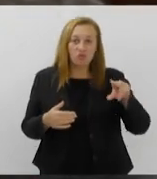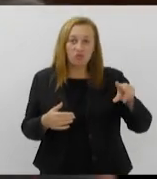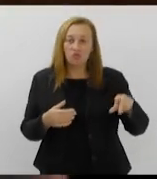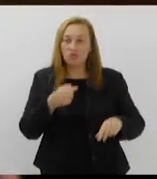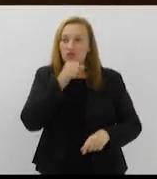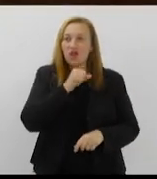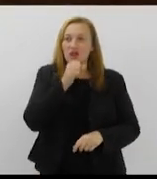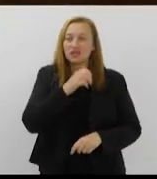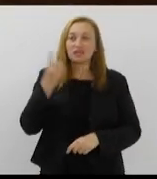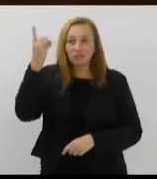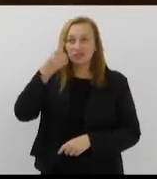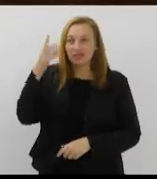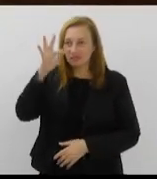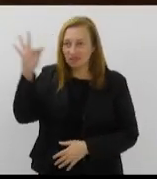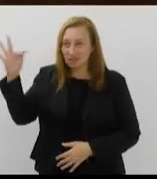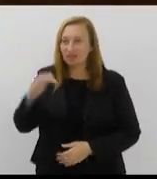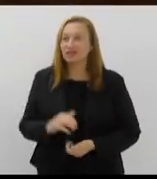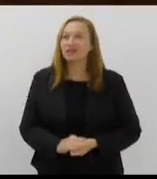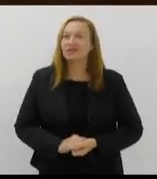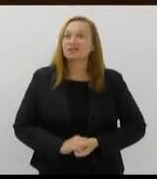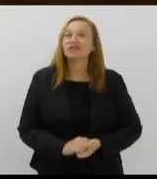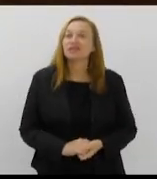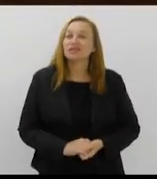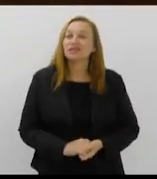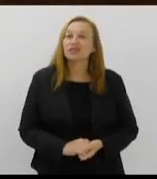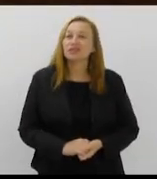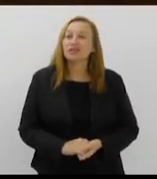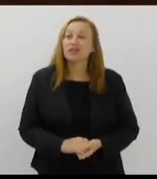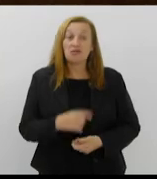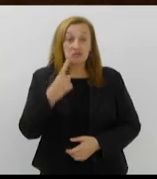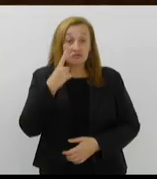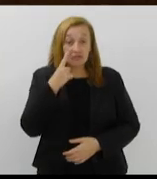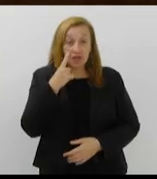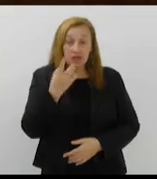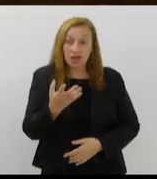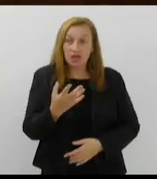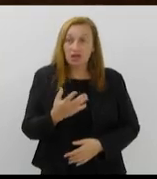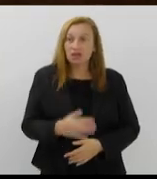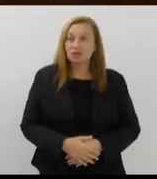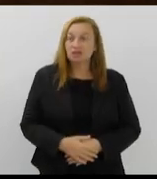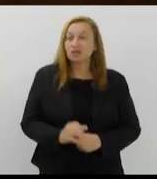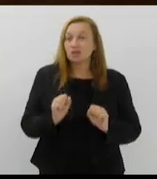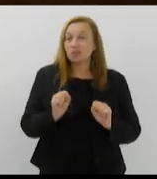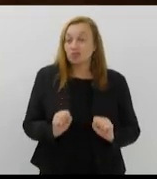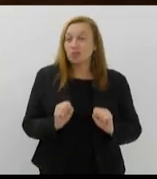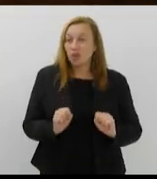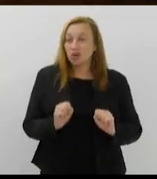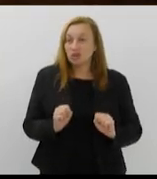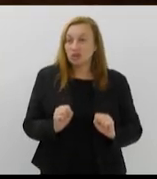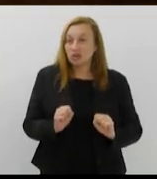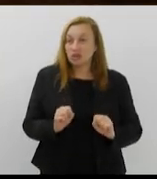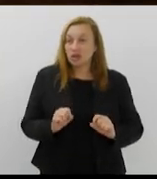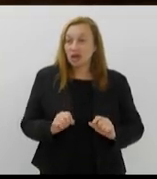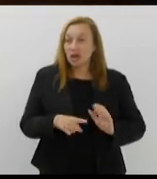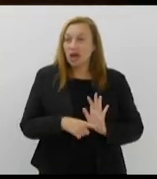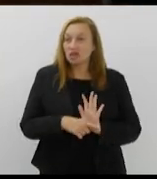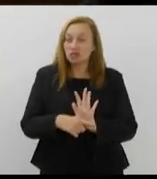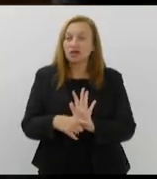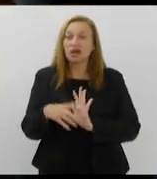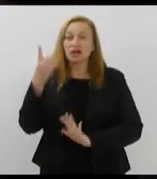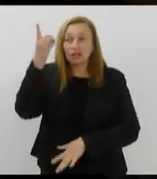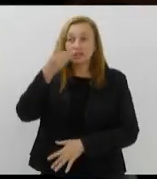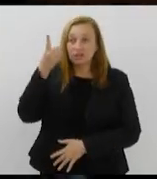deputado federal, se depara com uma situação onde ele pode fechar um toma-lá-da-cá com um deputado